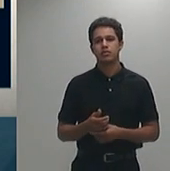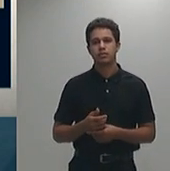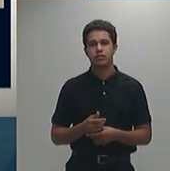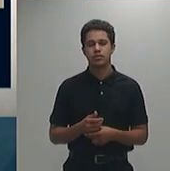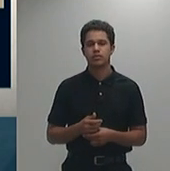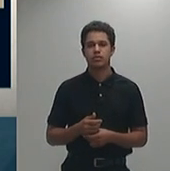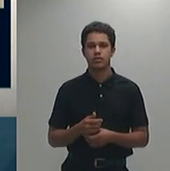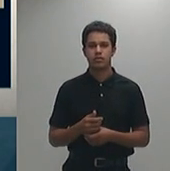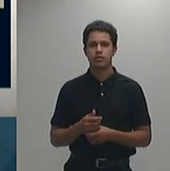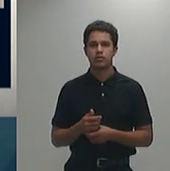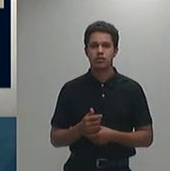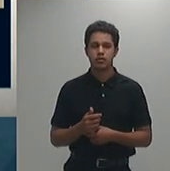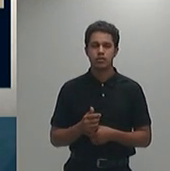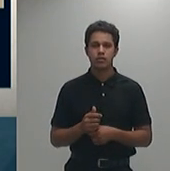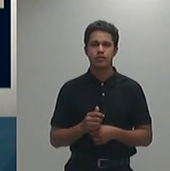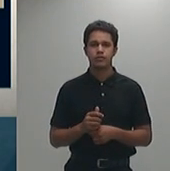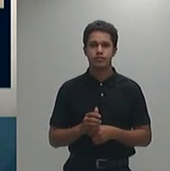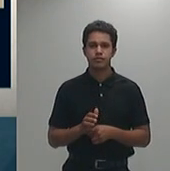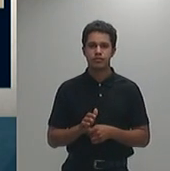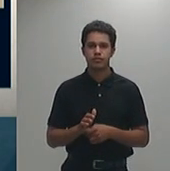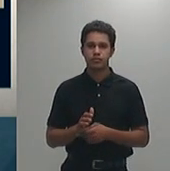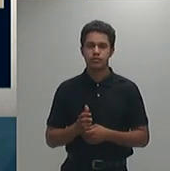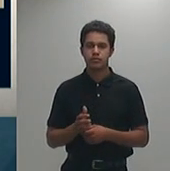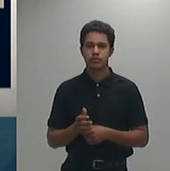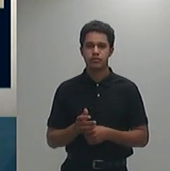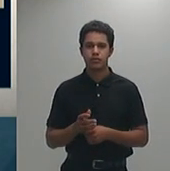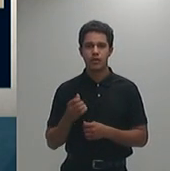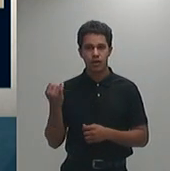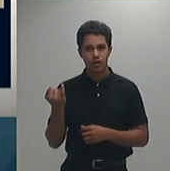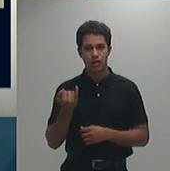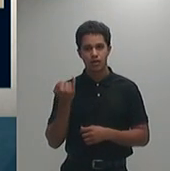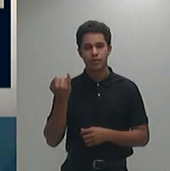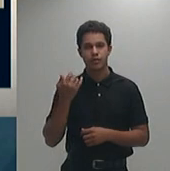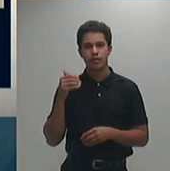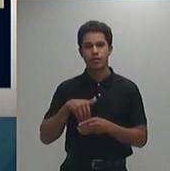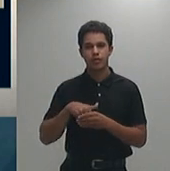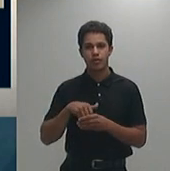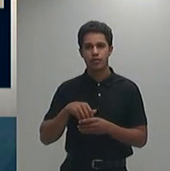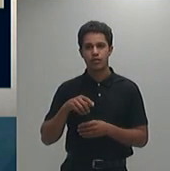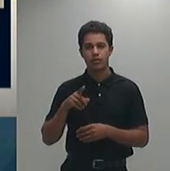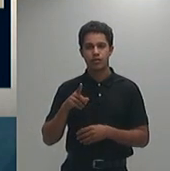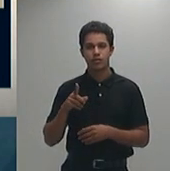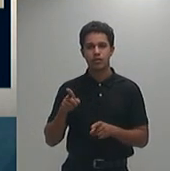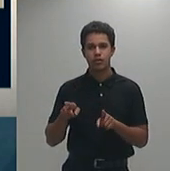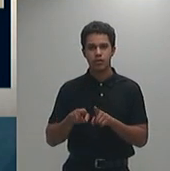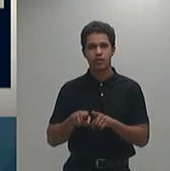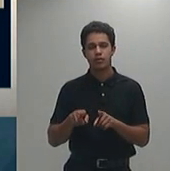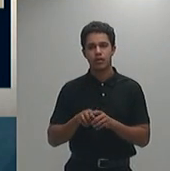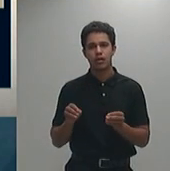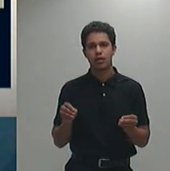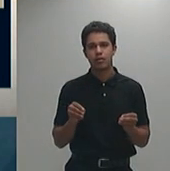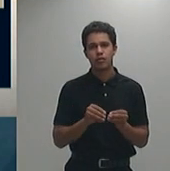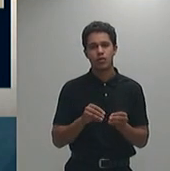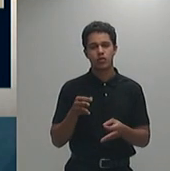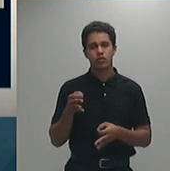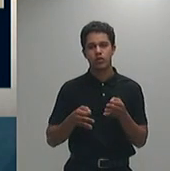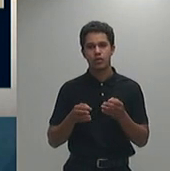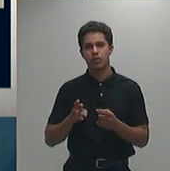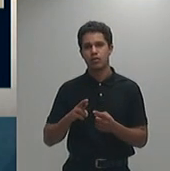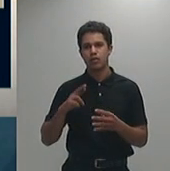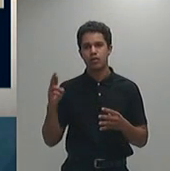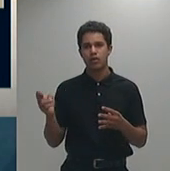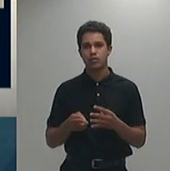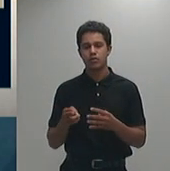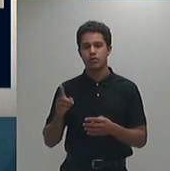do trecho importante do voto do Ministro Raul e da ementa do julgado que foi no recurso especial milhão 214